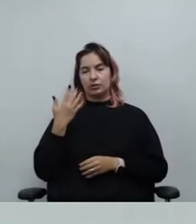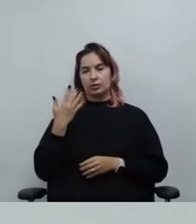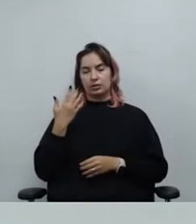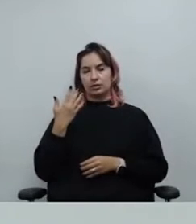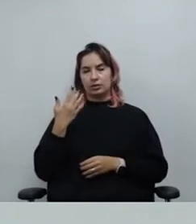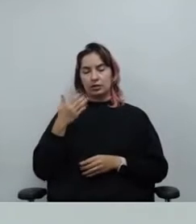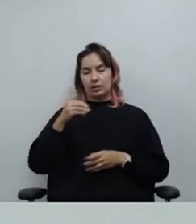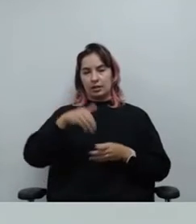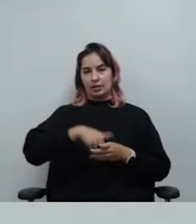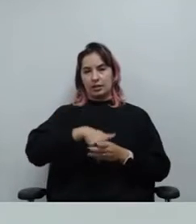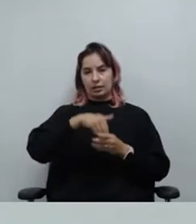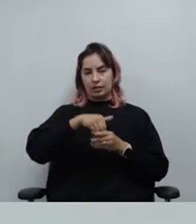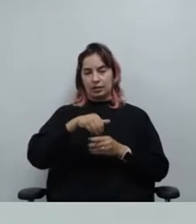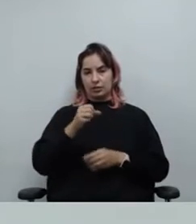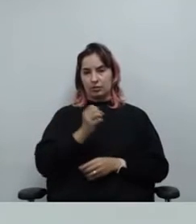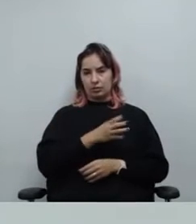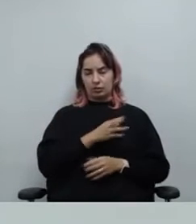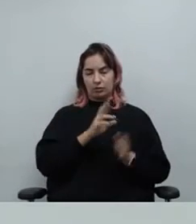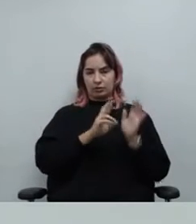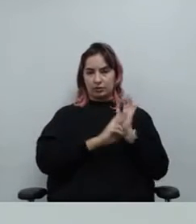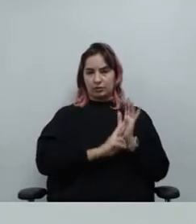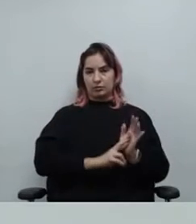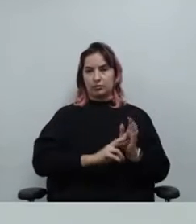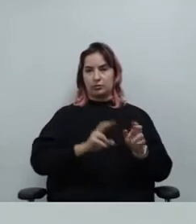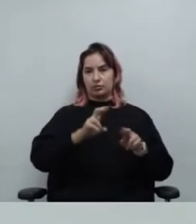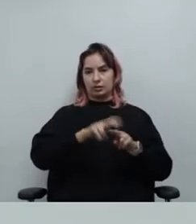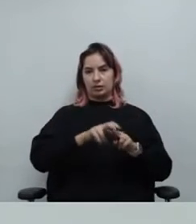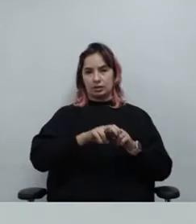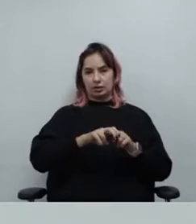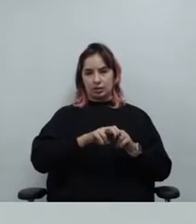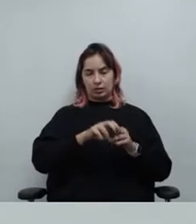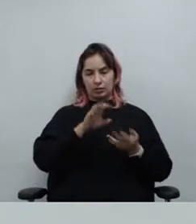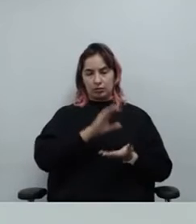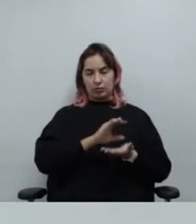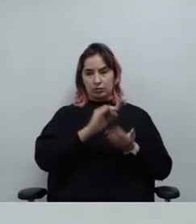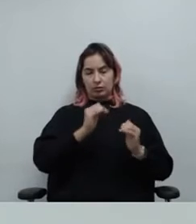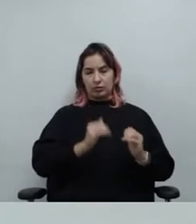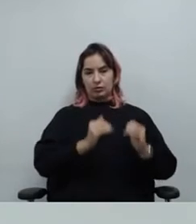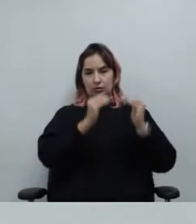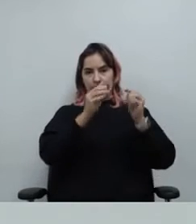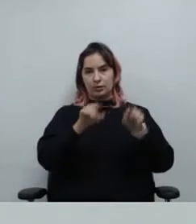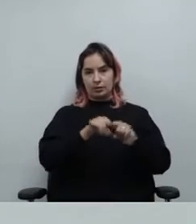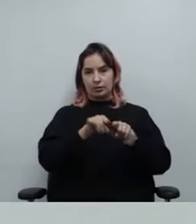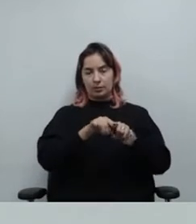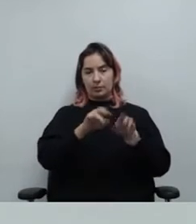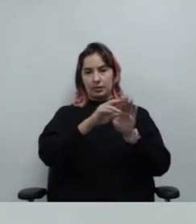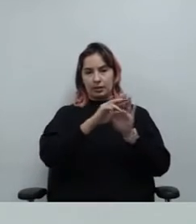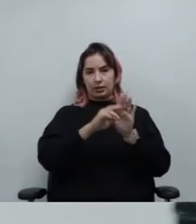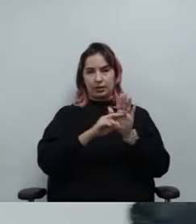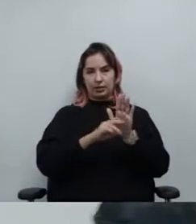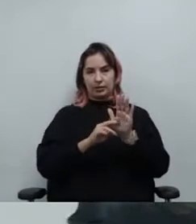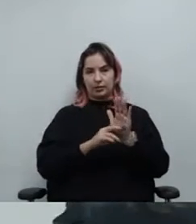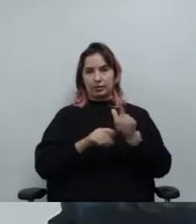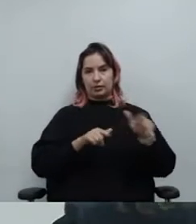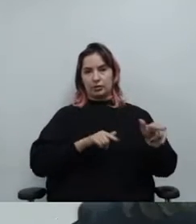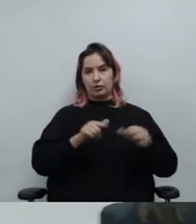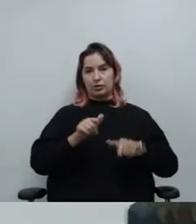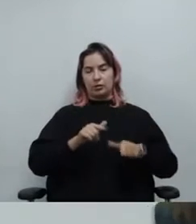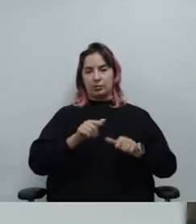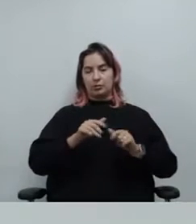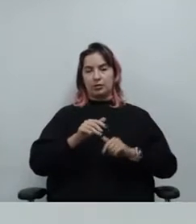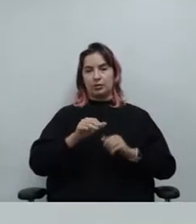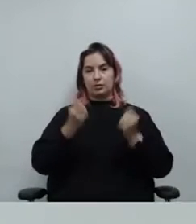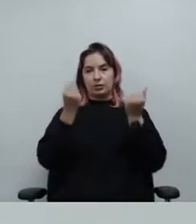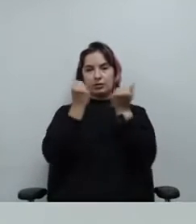que foram eleitas as novas representações para as cadeiras do Conselho Superior, bem como a lista tríplice para o cargo da Defensoria Pública Geral